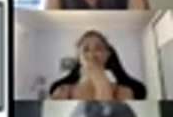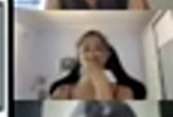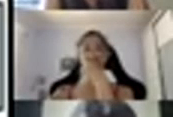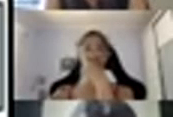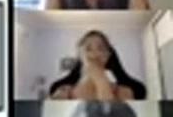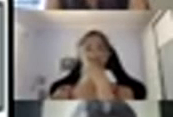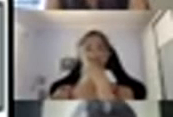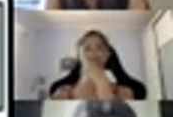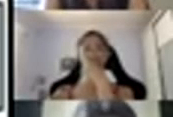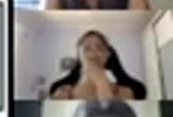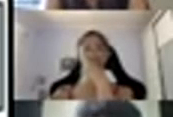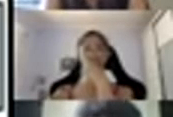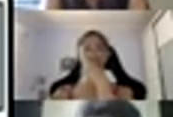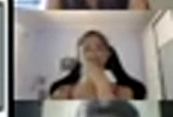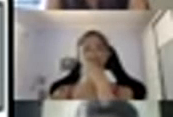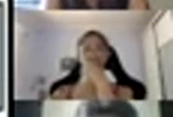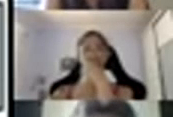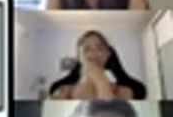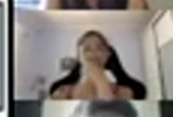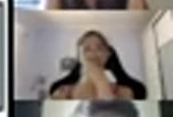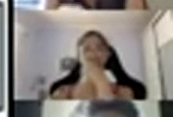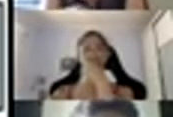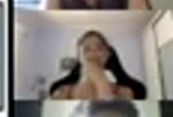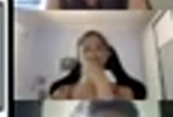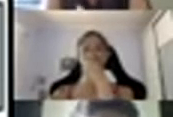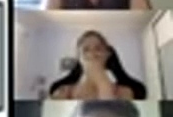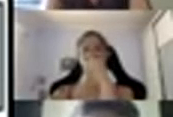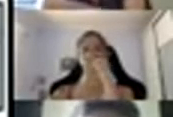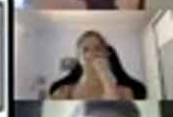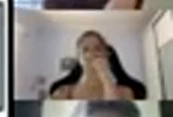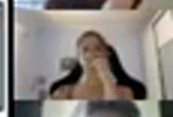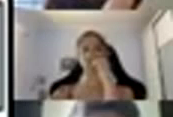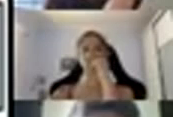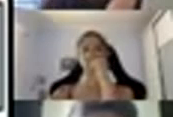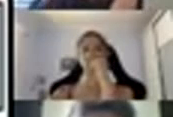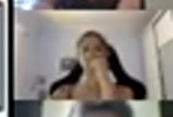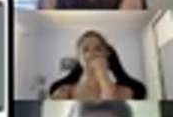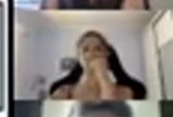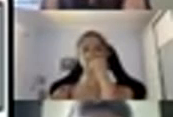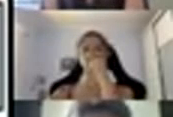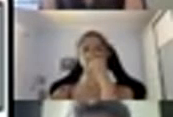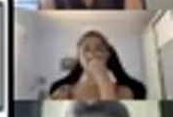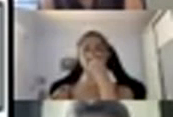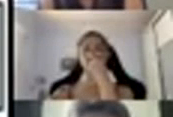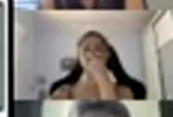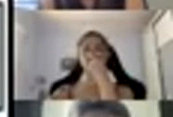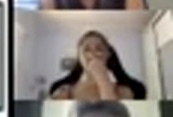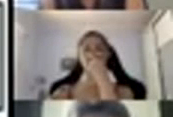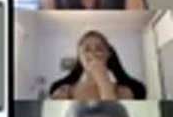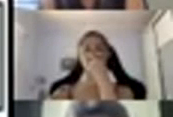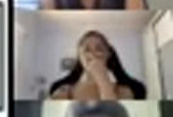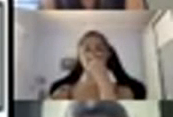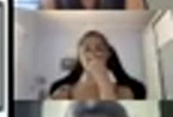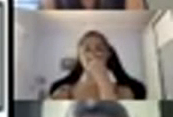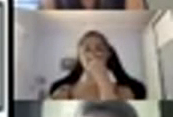115.961. Nesse mesmo período, nós tivemos um acréscimo de mortes entre os 2 anos de mais de 100 mil mortes aqui. Mortes que já eram